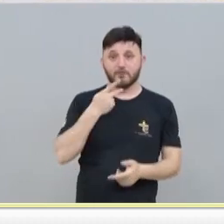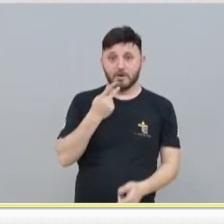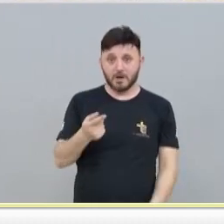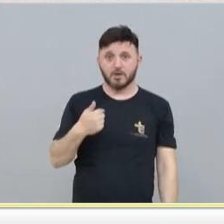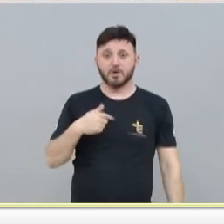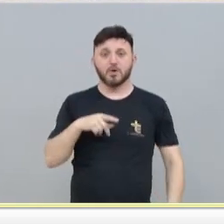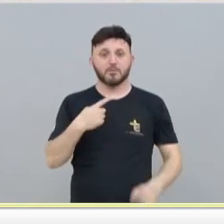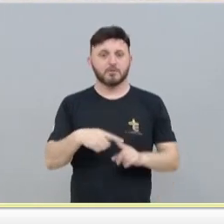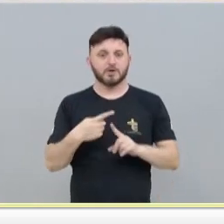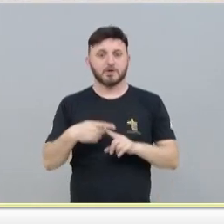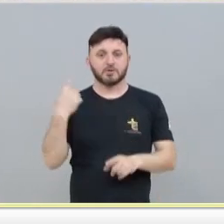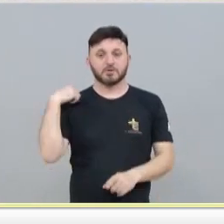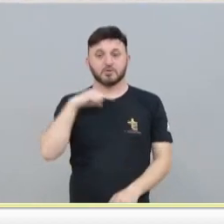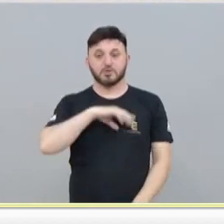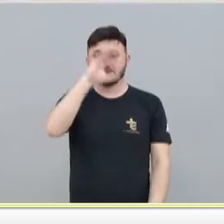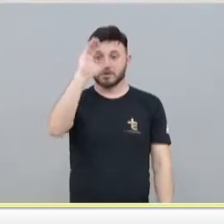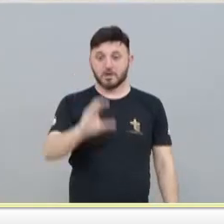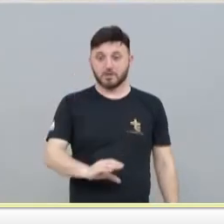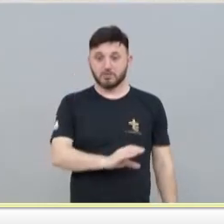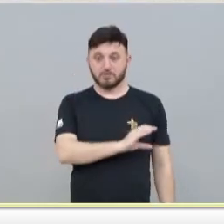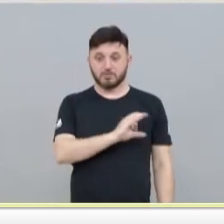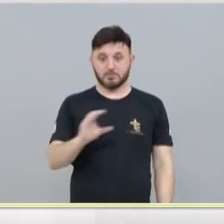apostólico romano